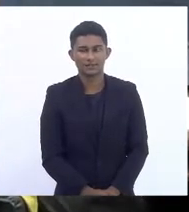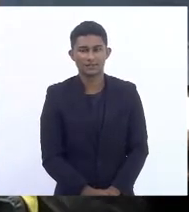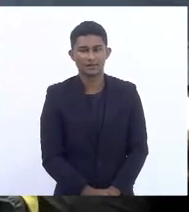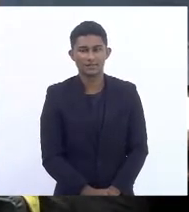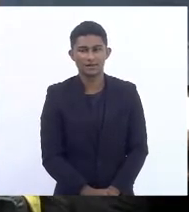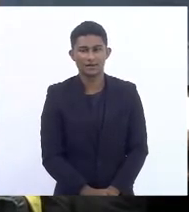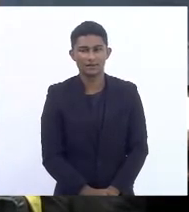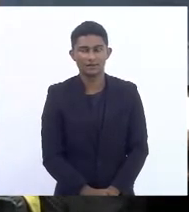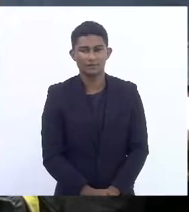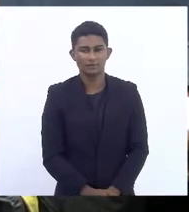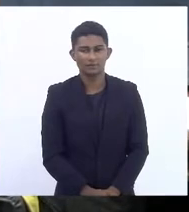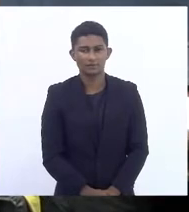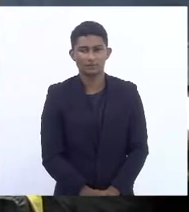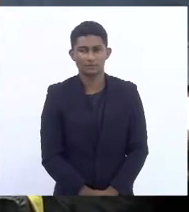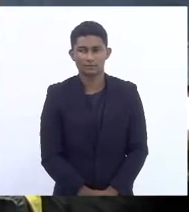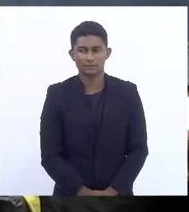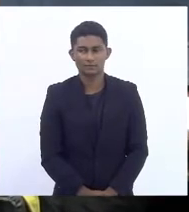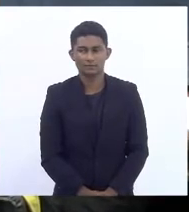Deputado.